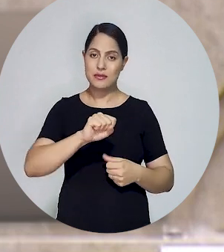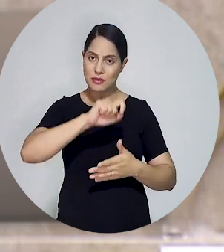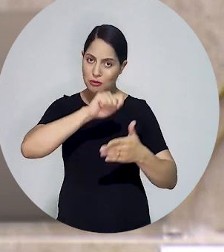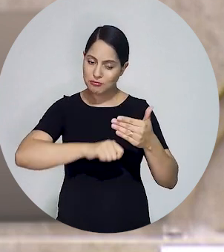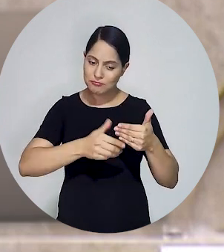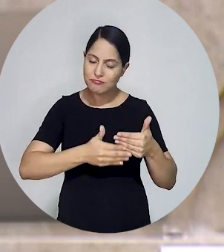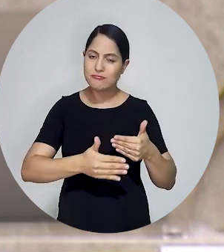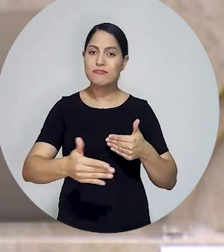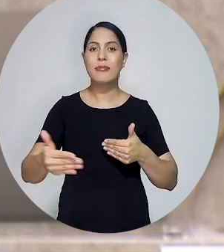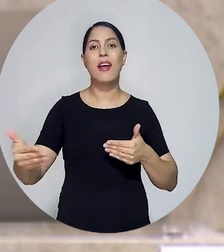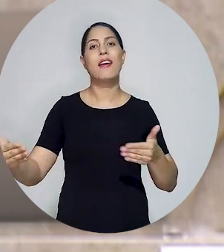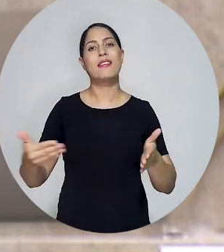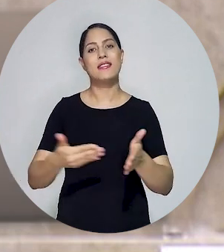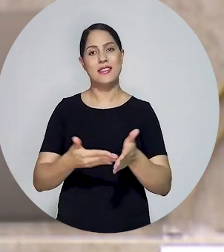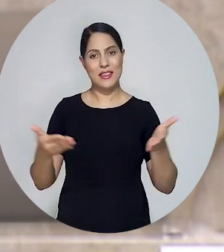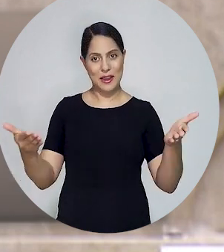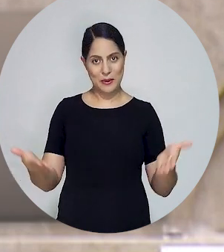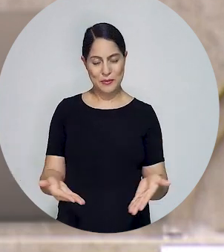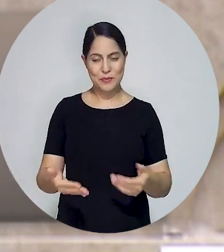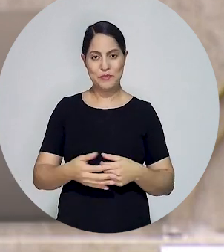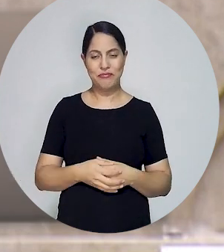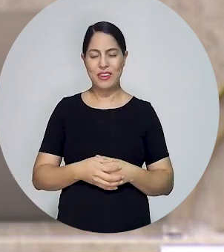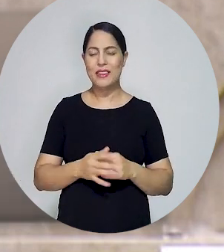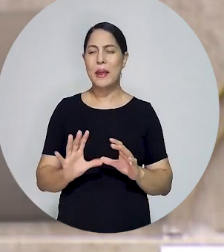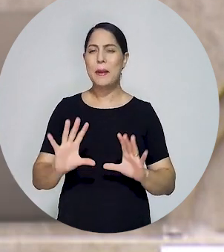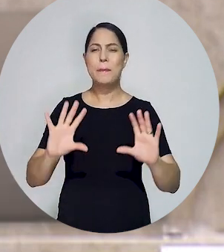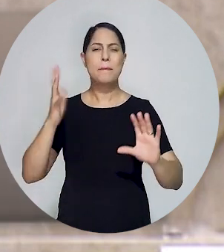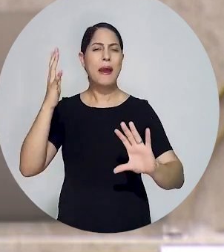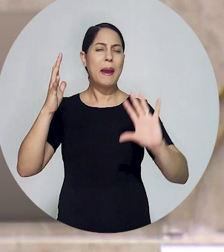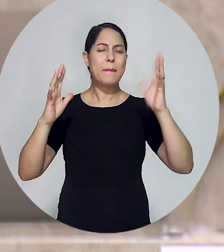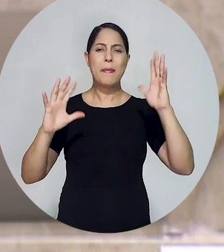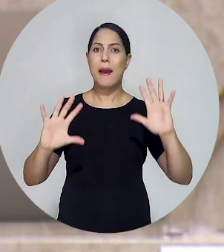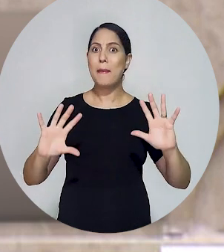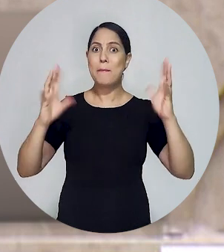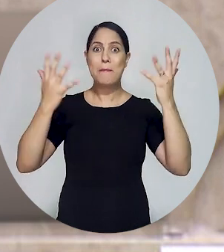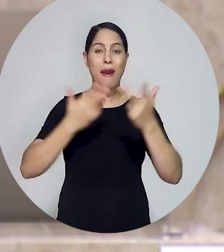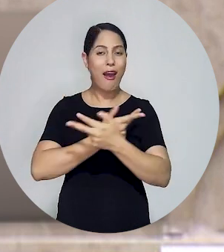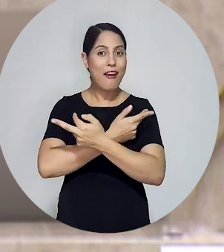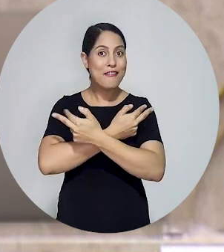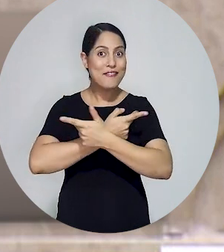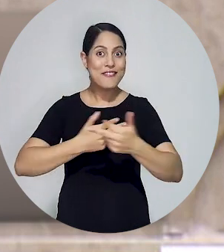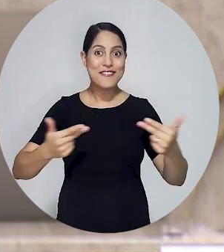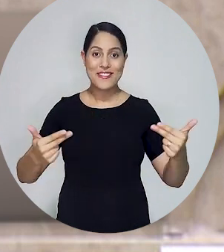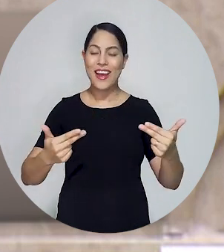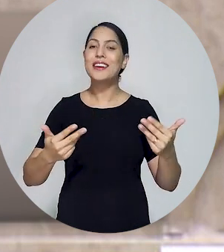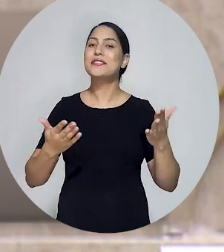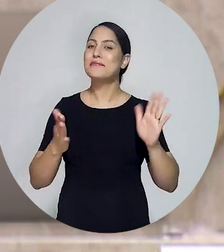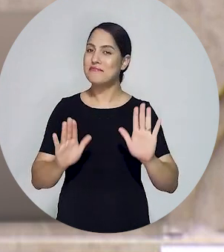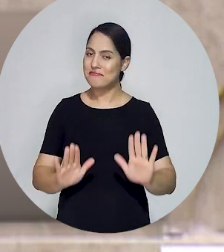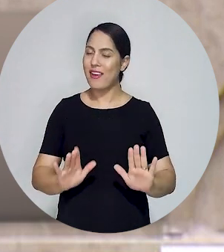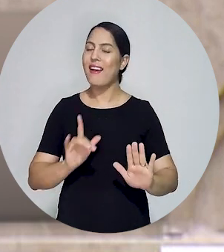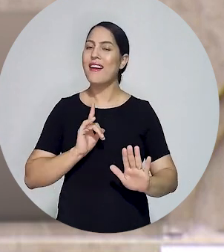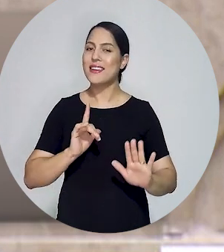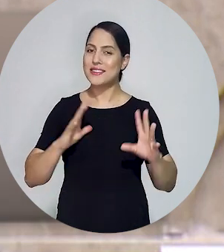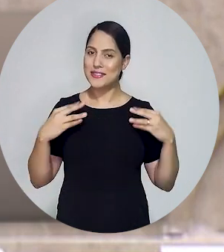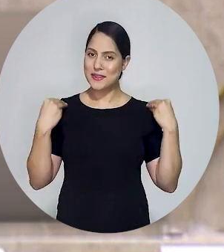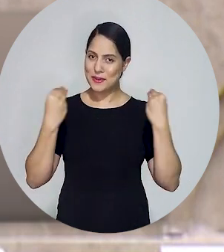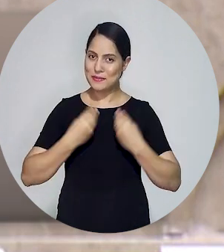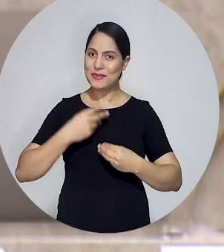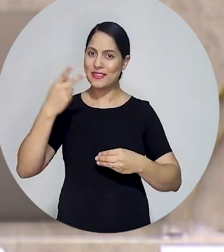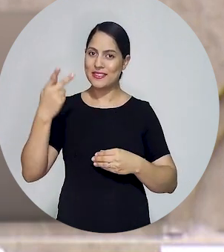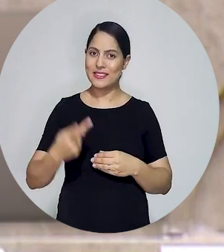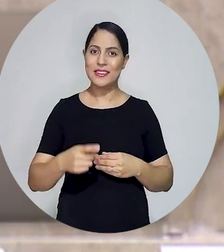1988. Podemos celebrá-la sob vários prismas. Como bem evidenciam as manifestações